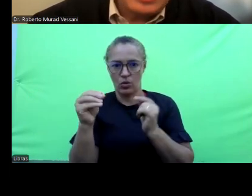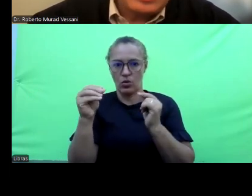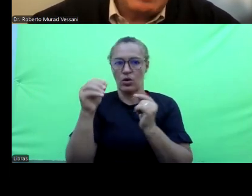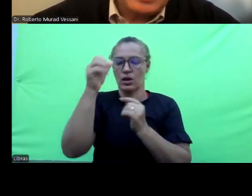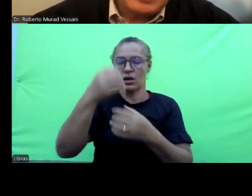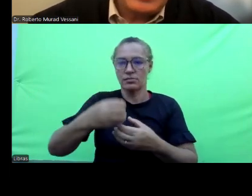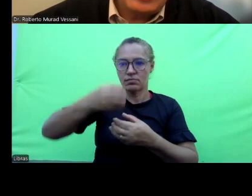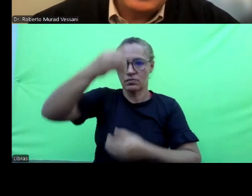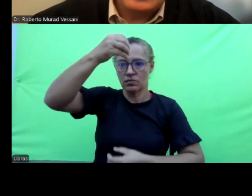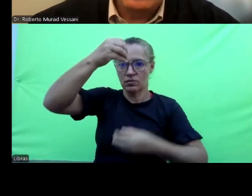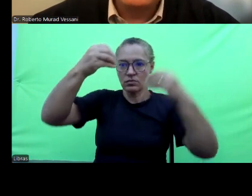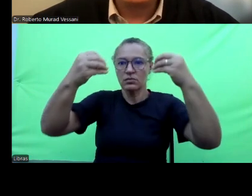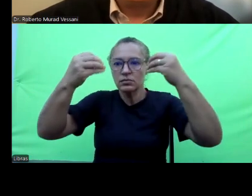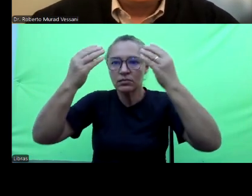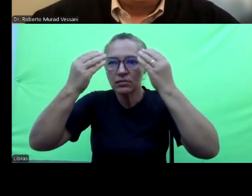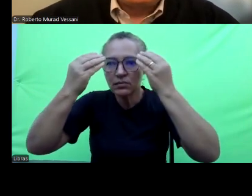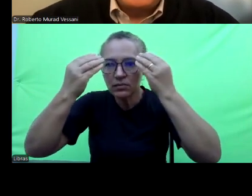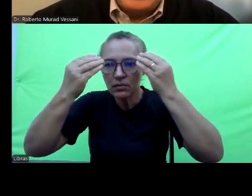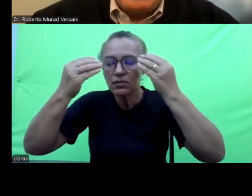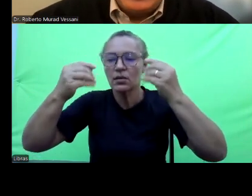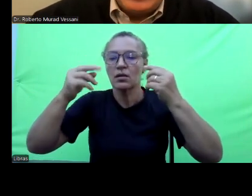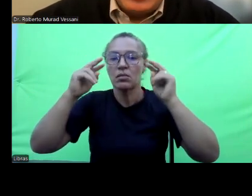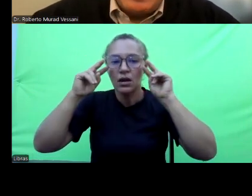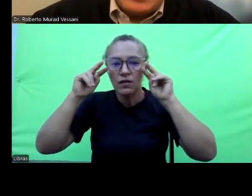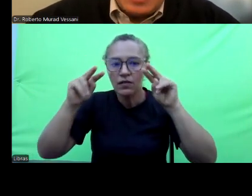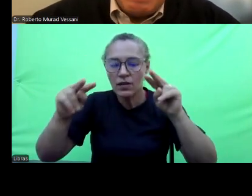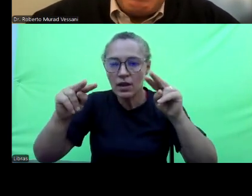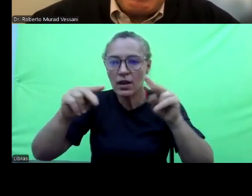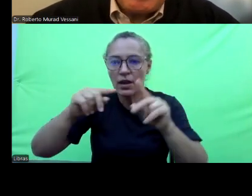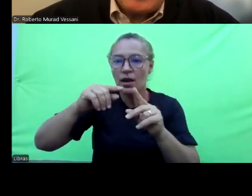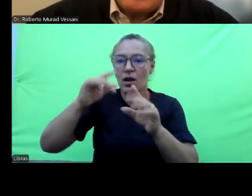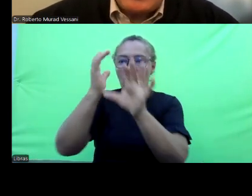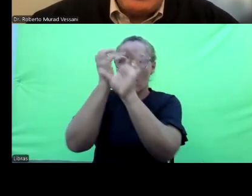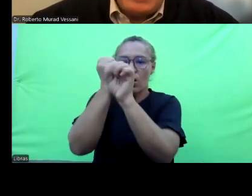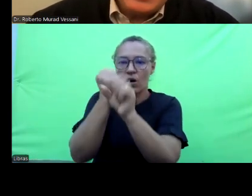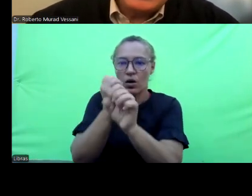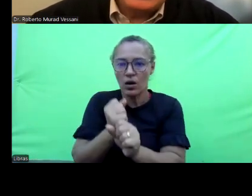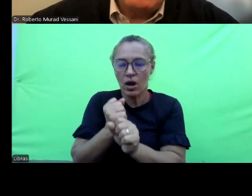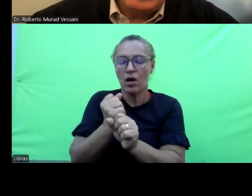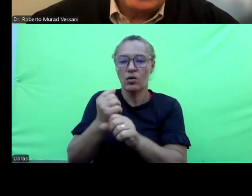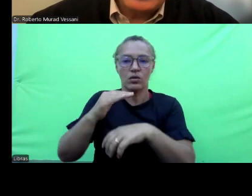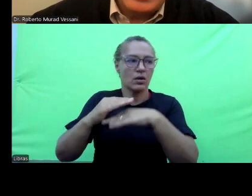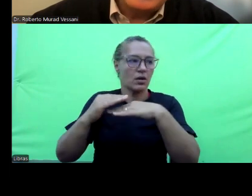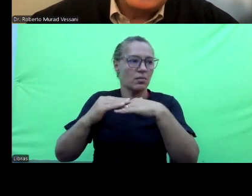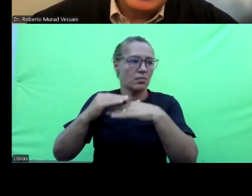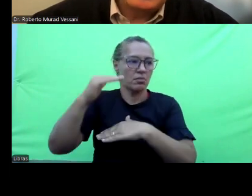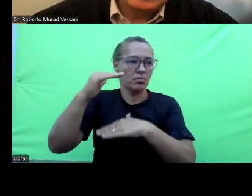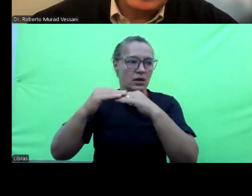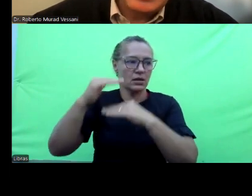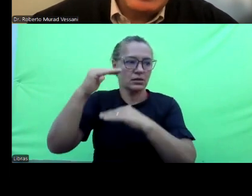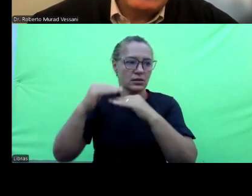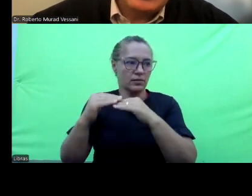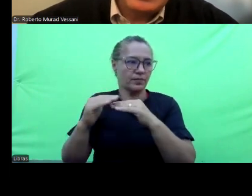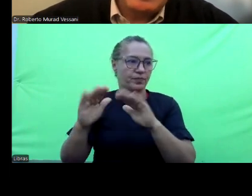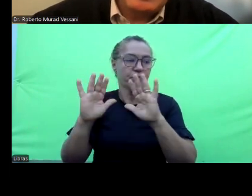ponta encosta no olho para fazer a medida da pressão. Mas, em muitos lugares, as